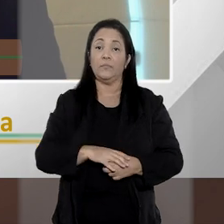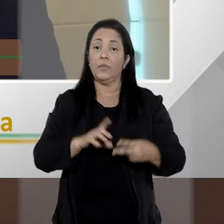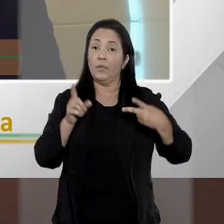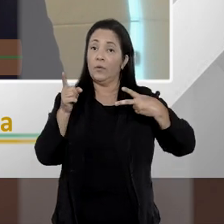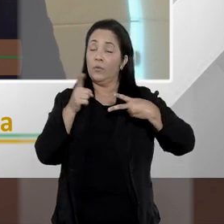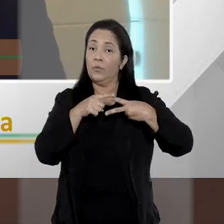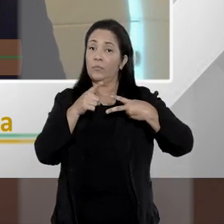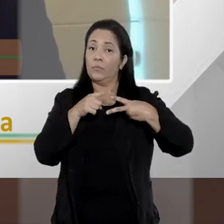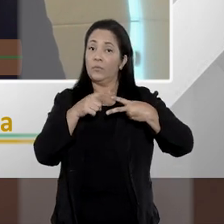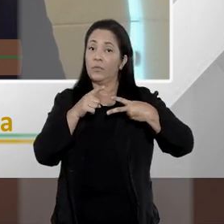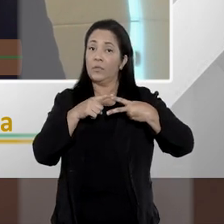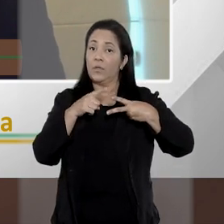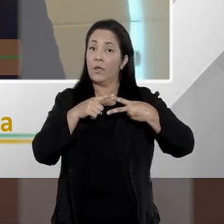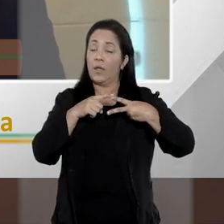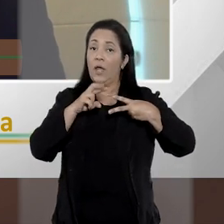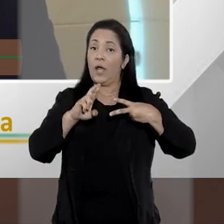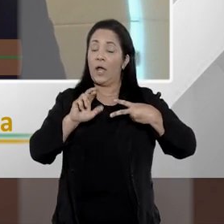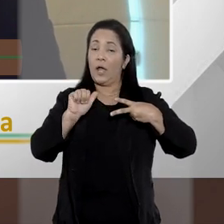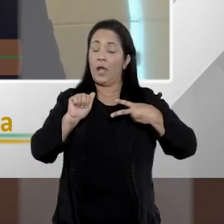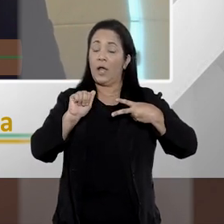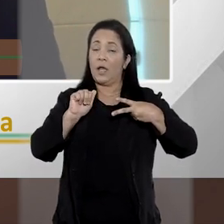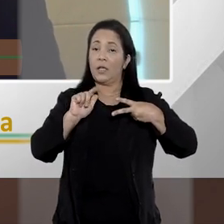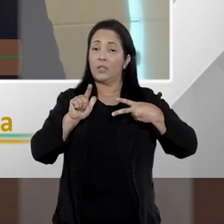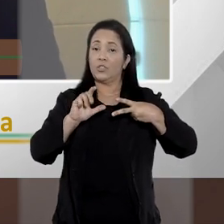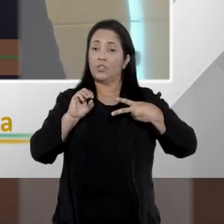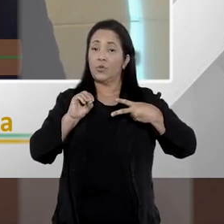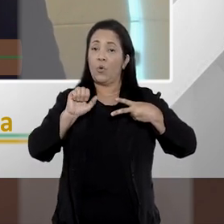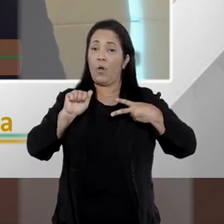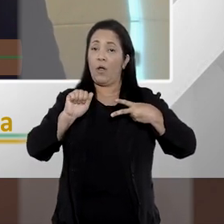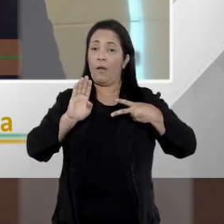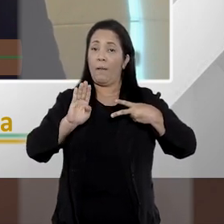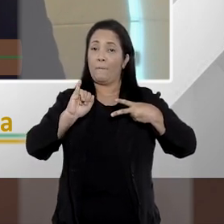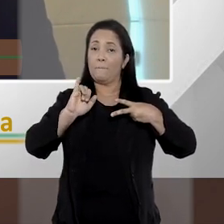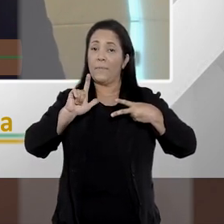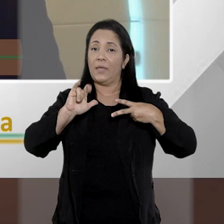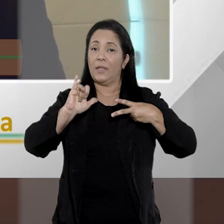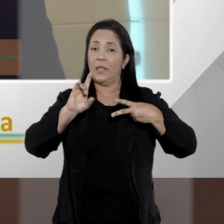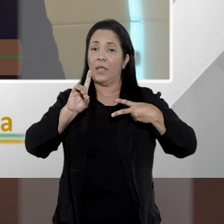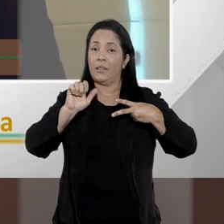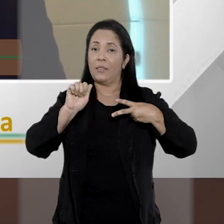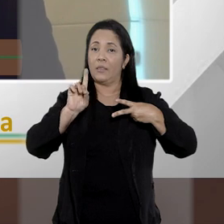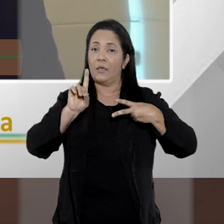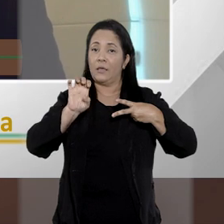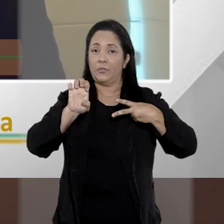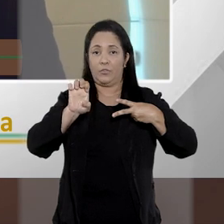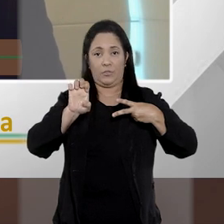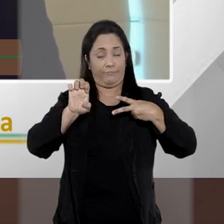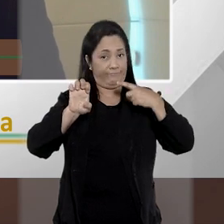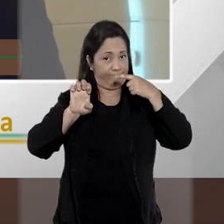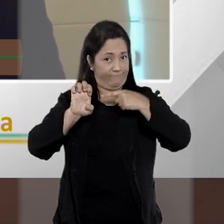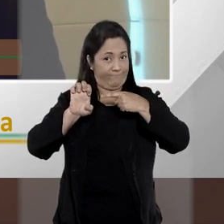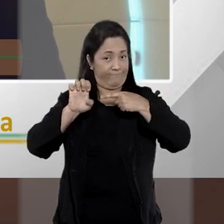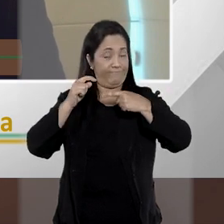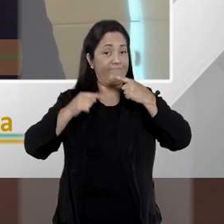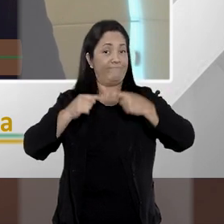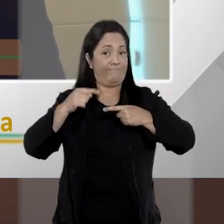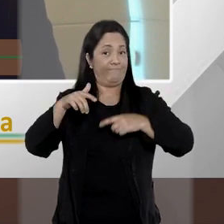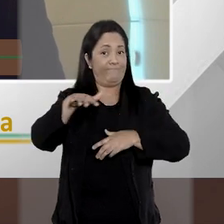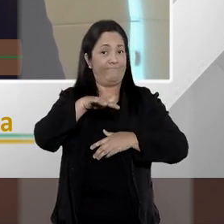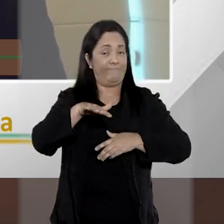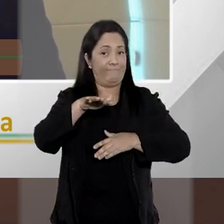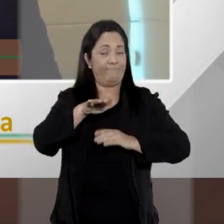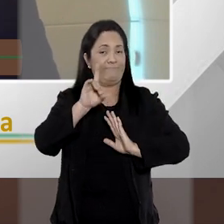é o princípio da razoabilidade. Né? E aí foi tratado um tema que é espinhoso e é multidisciplinar, o próprio direito